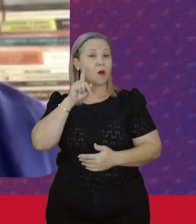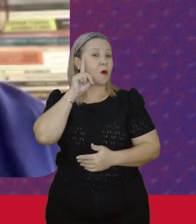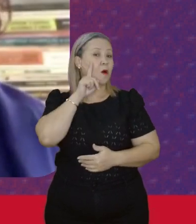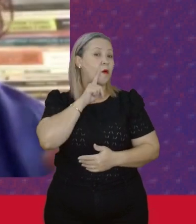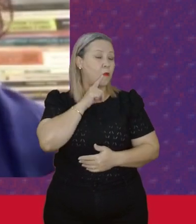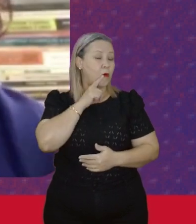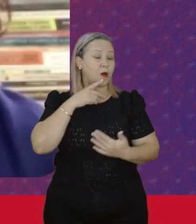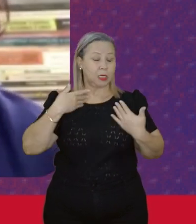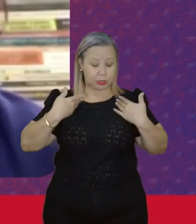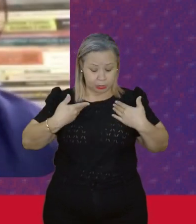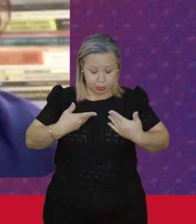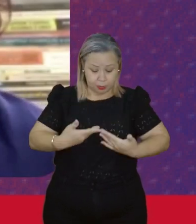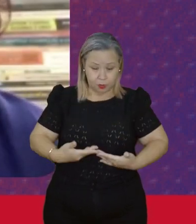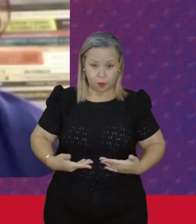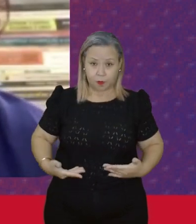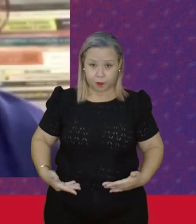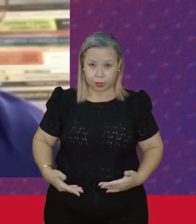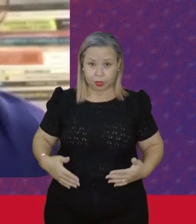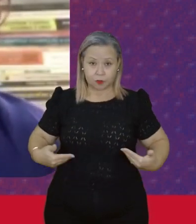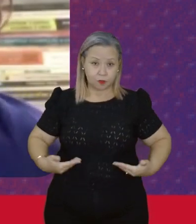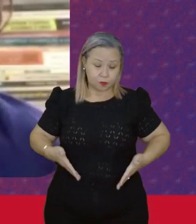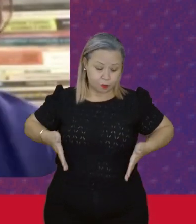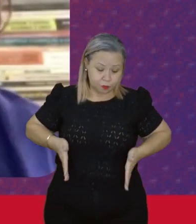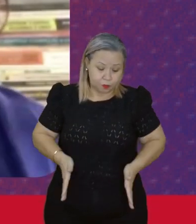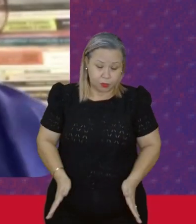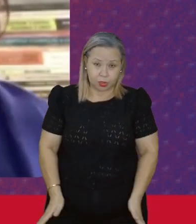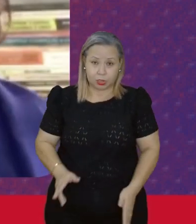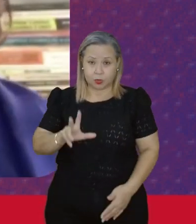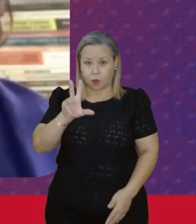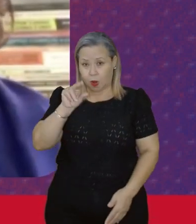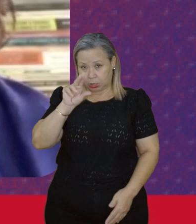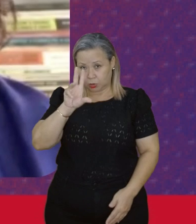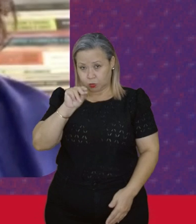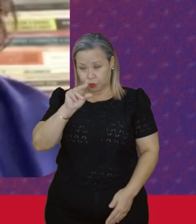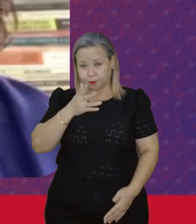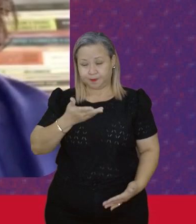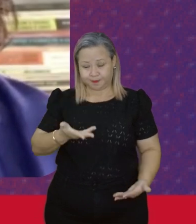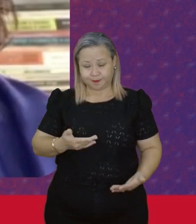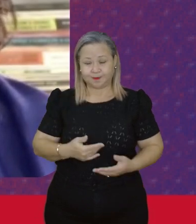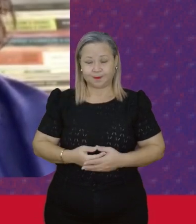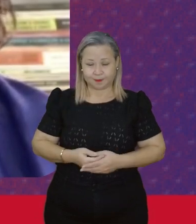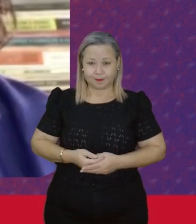estou vestindo um vestido azul,